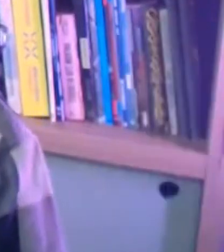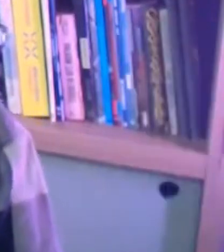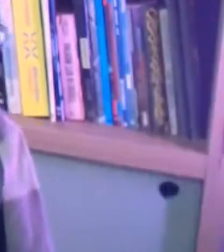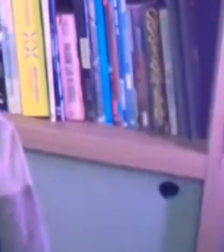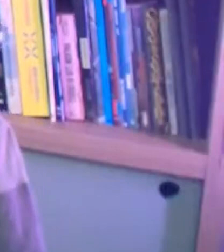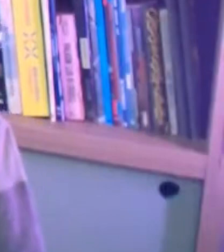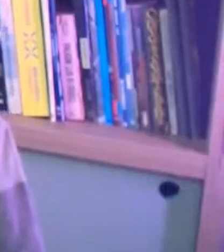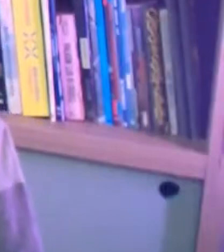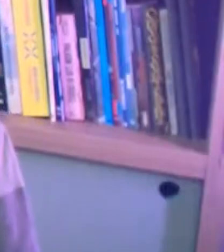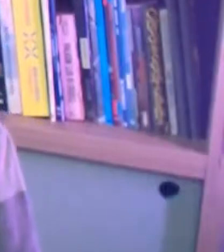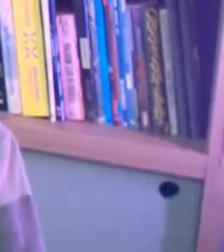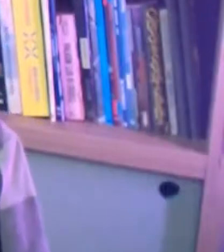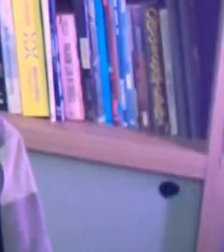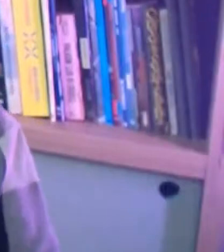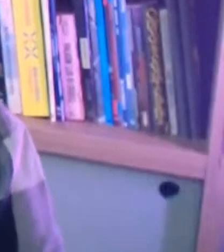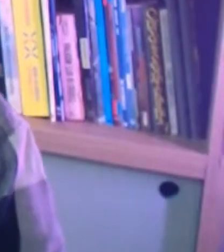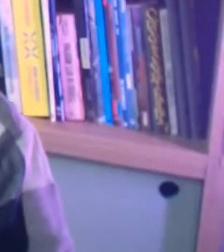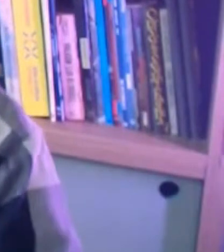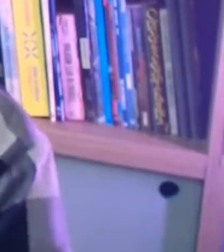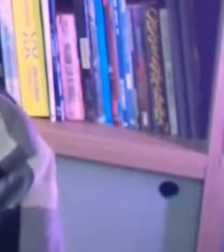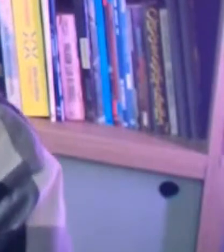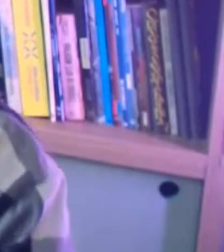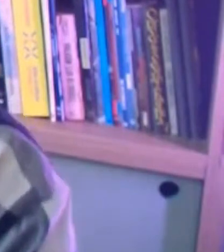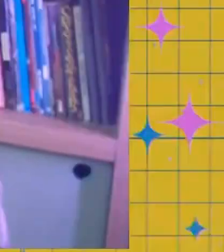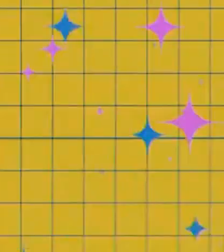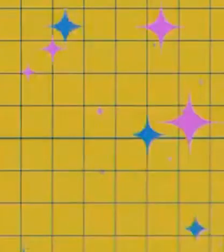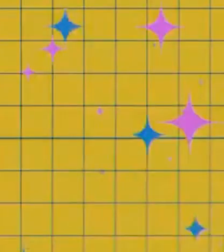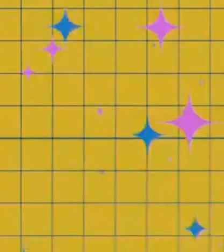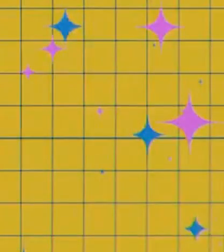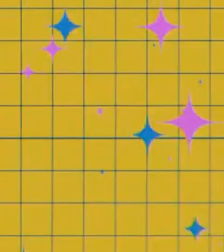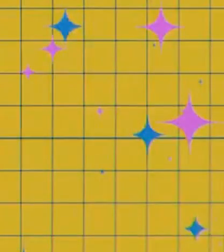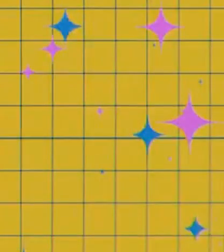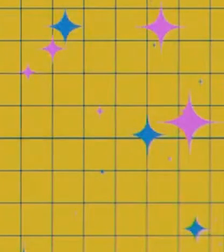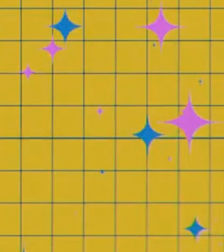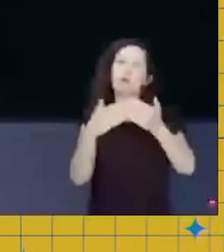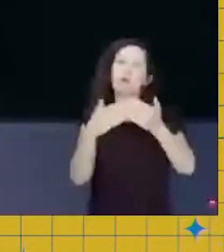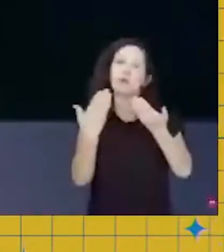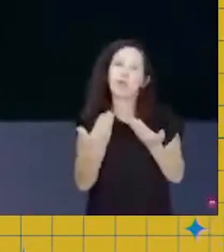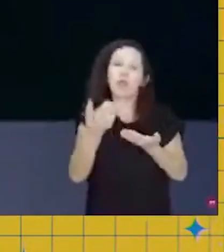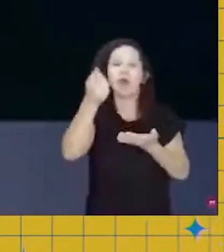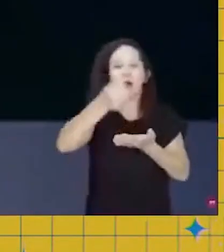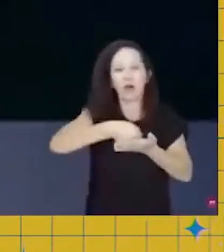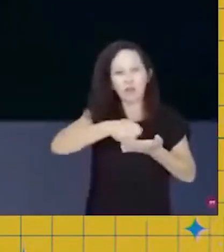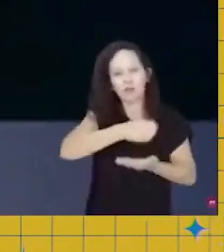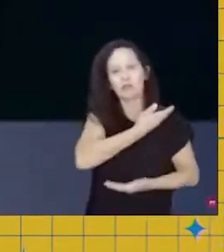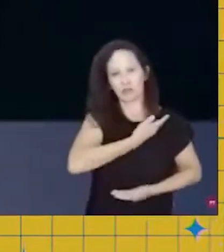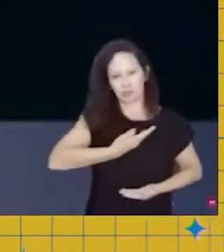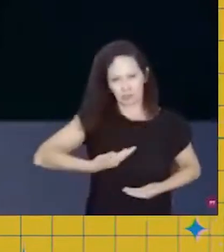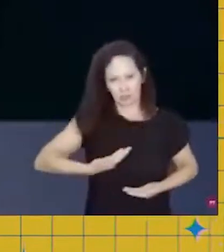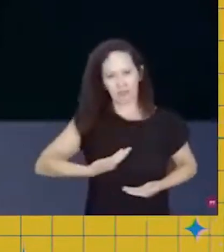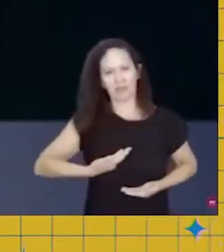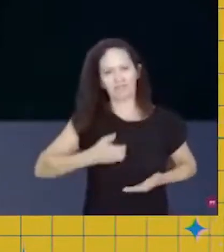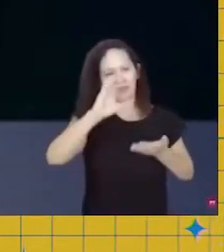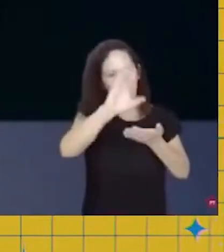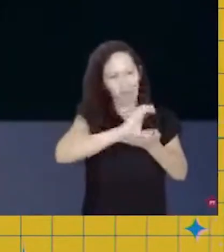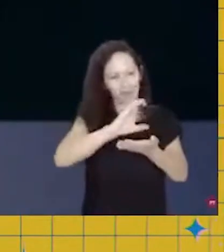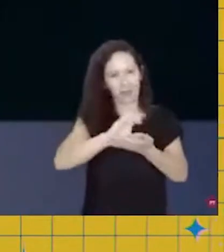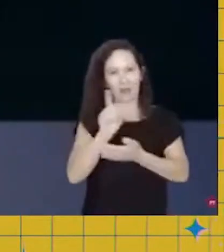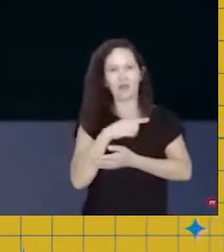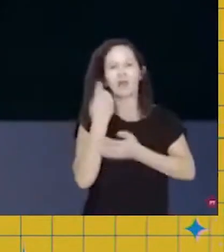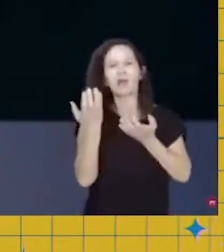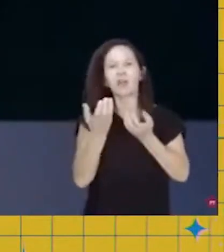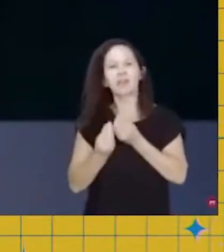começou falando em corrigir as cagadas do governo anterior agora acabou os fiscal que nós pretendemos encaminhar